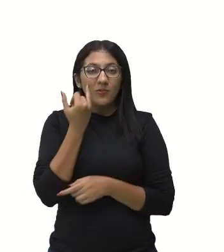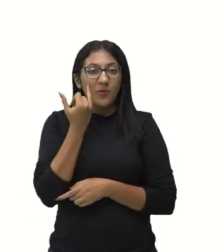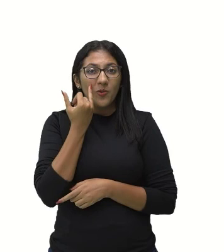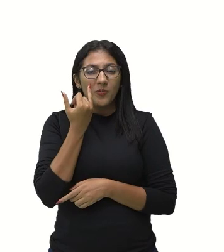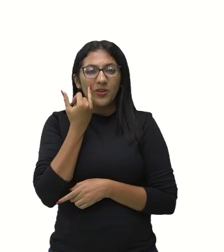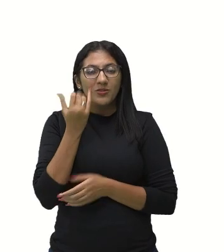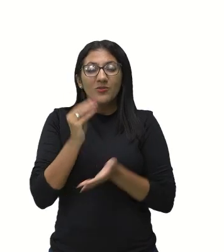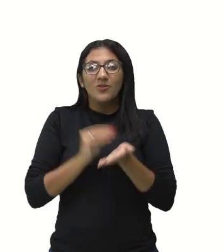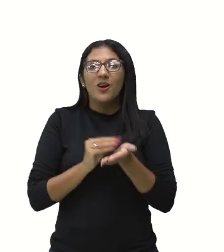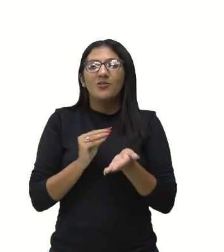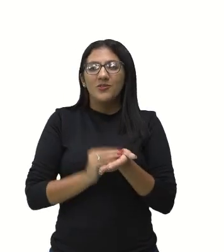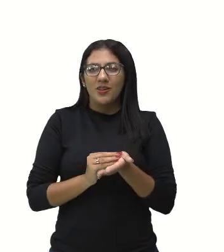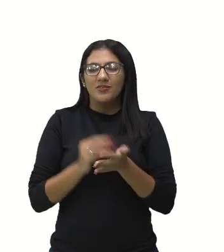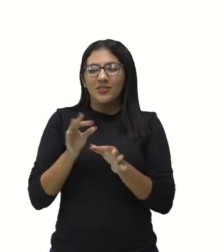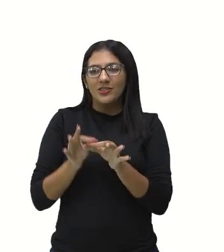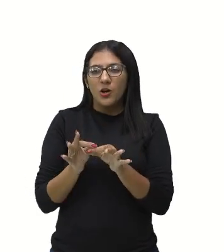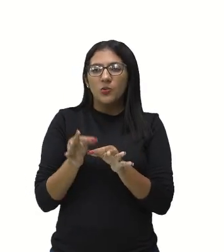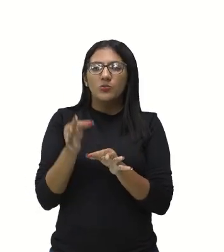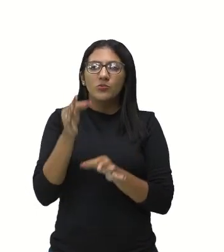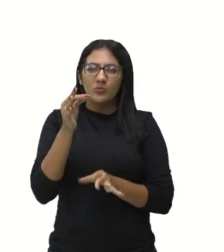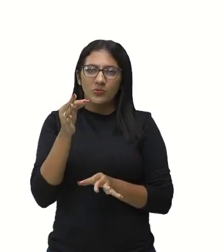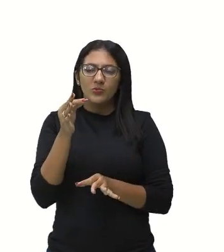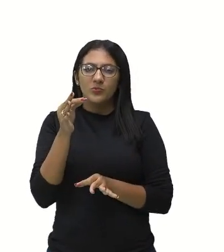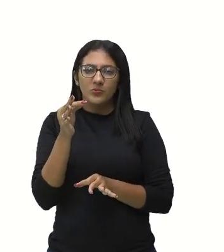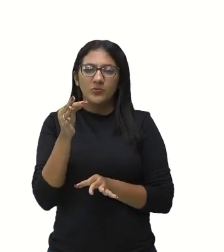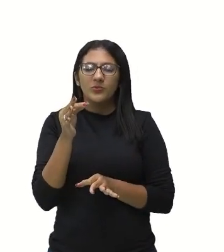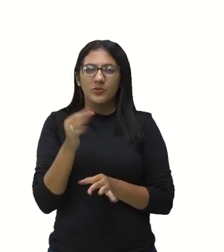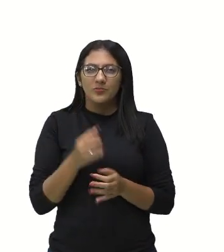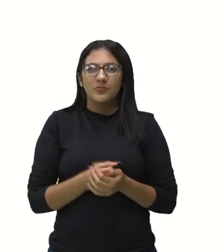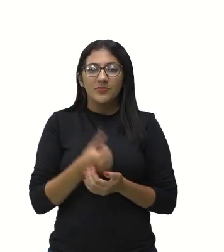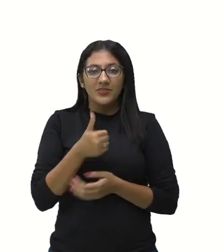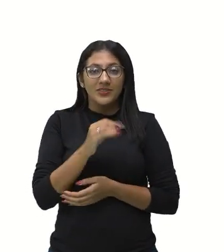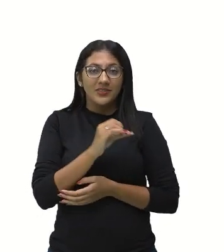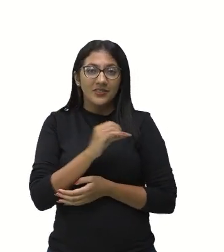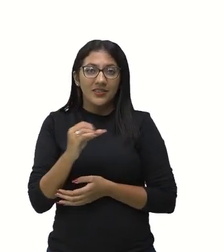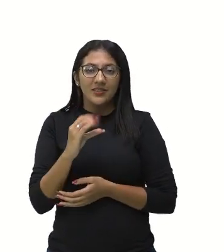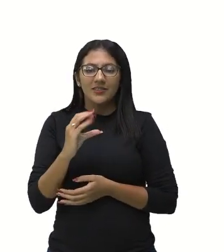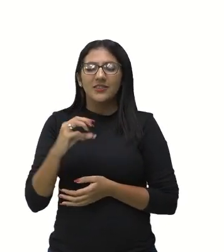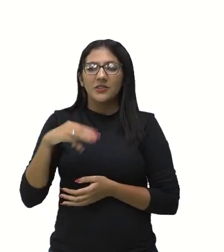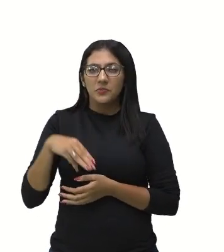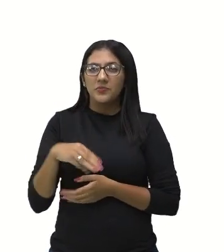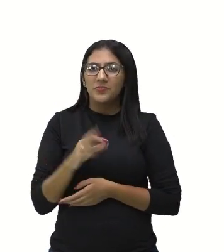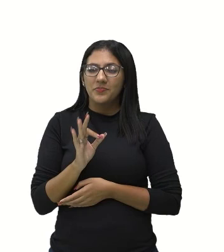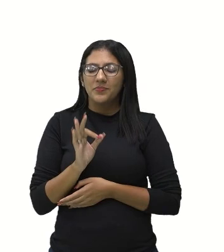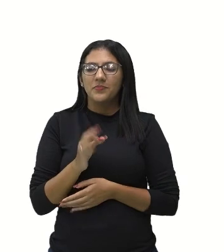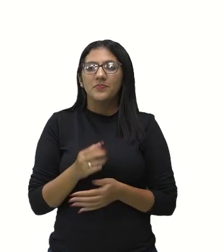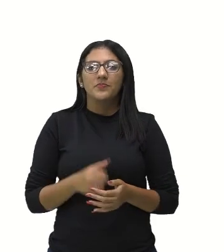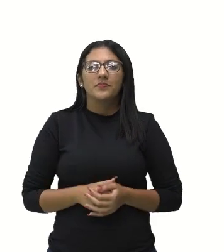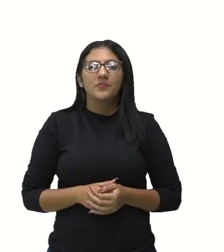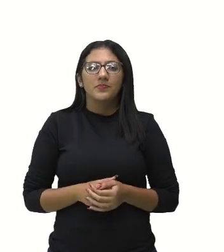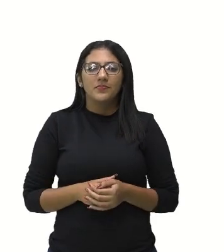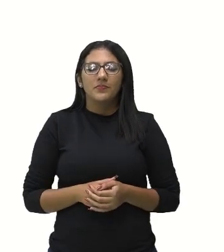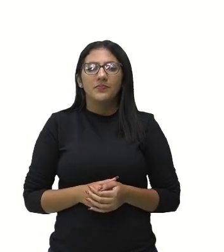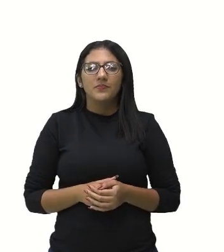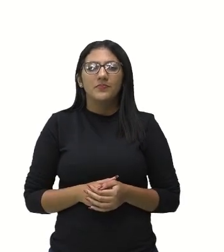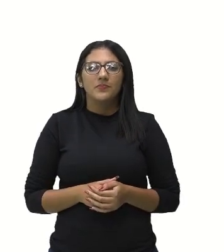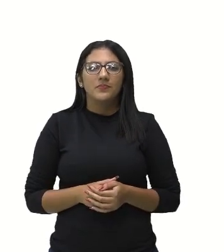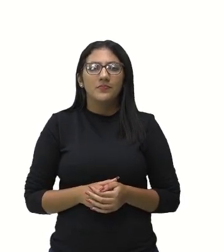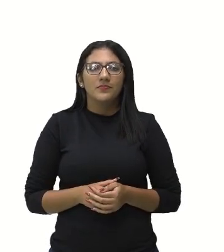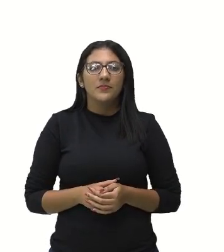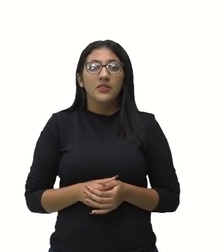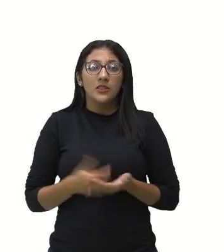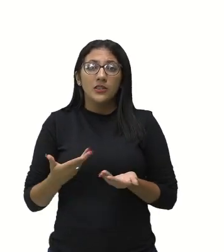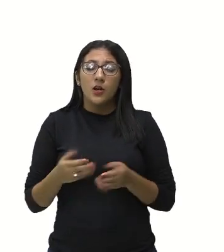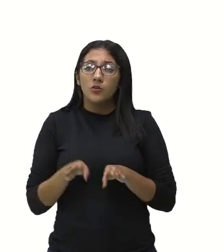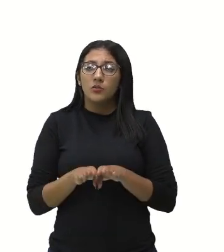estava faltando, ó, altura 100 centímetros. Viram só? Então, dependendo